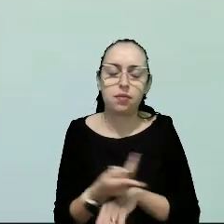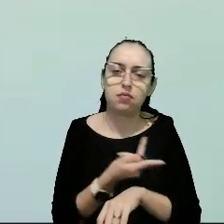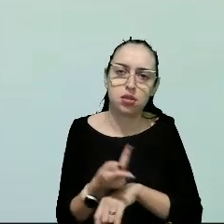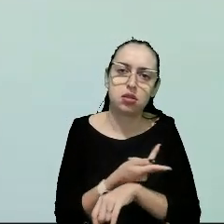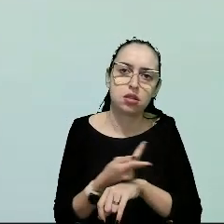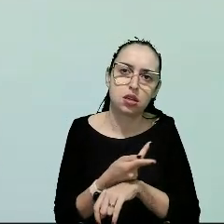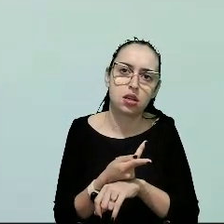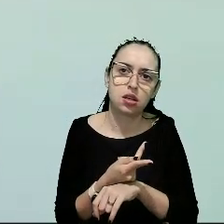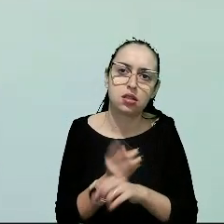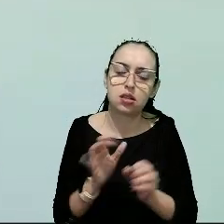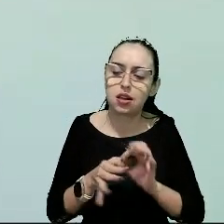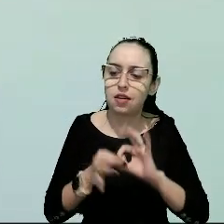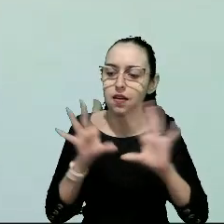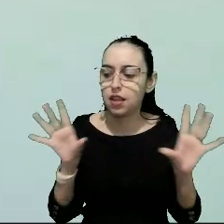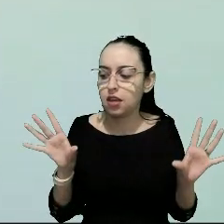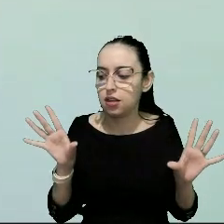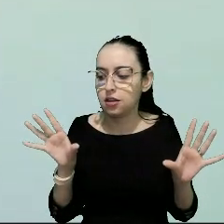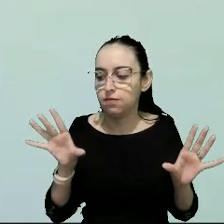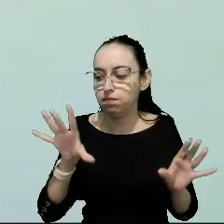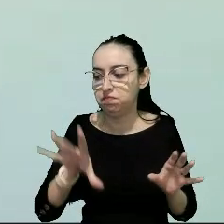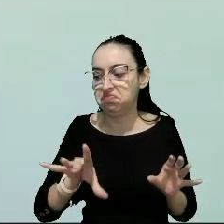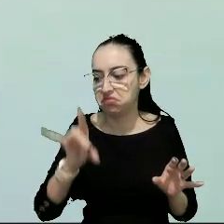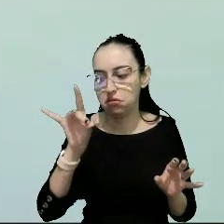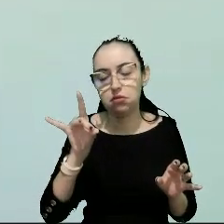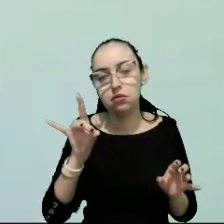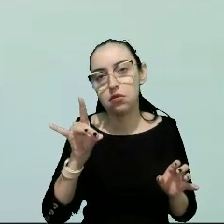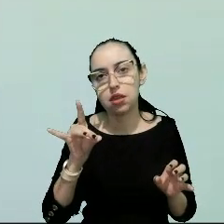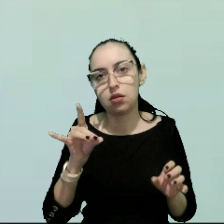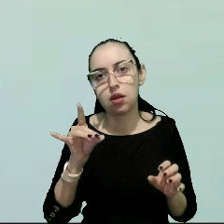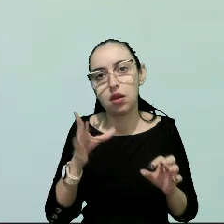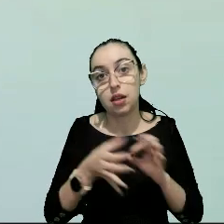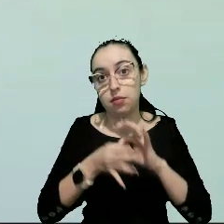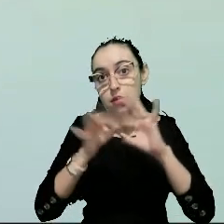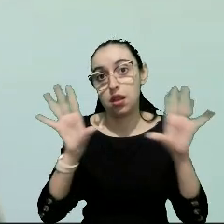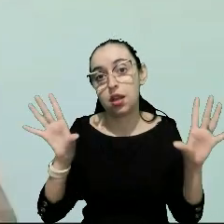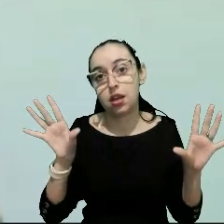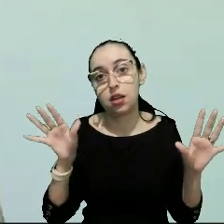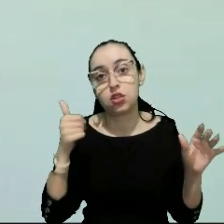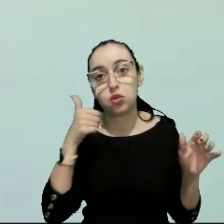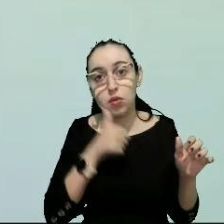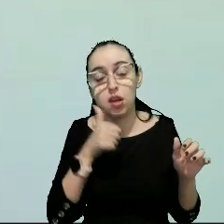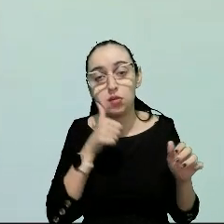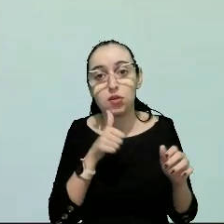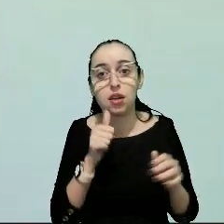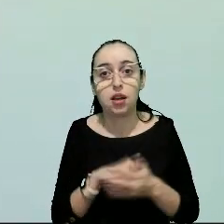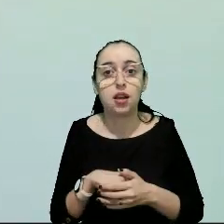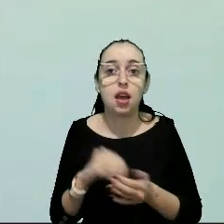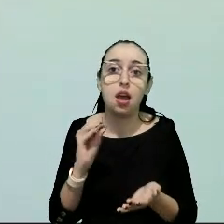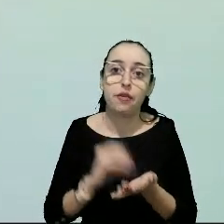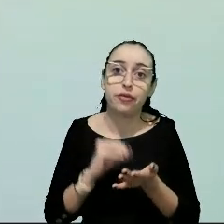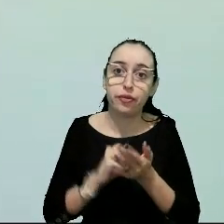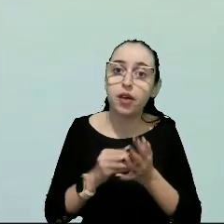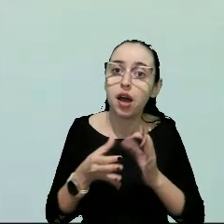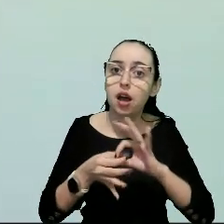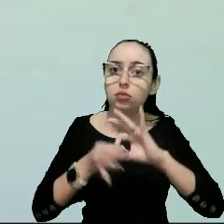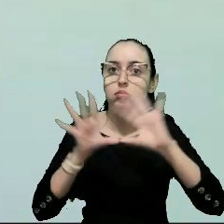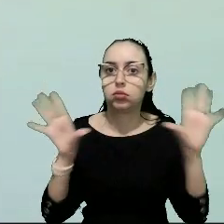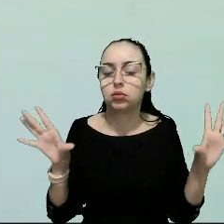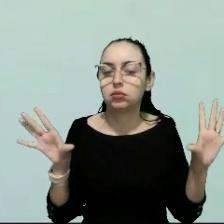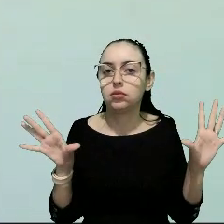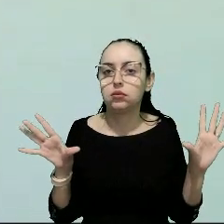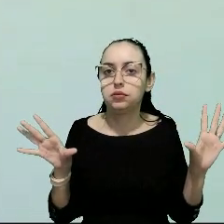minha pesquisa, a liberdade não é uma questão para eles, a liberdade é uma questão para as mulheres. A falta